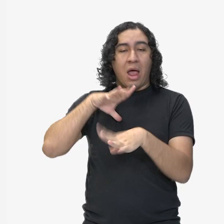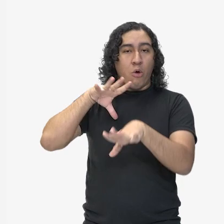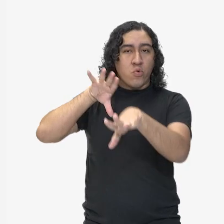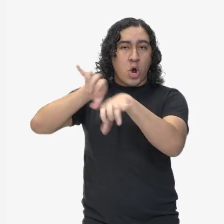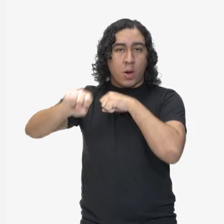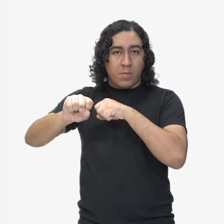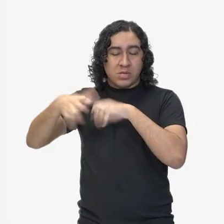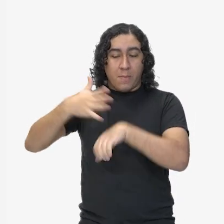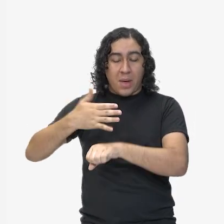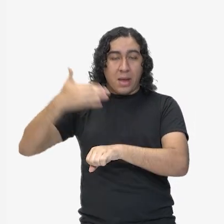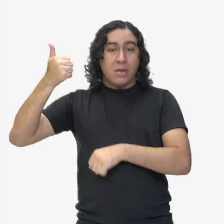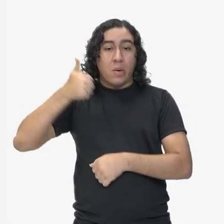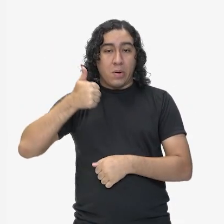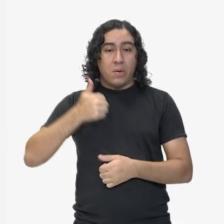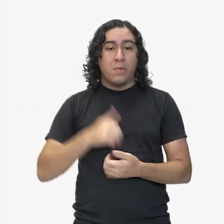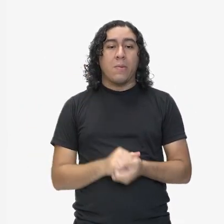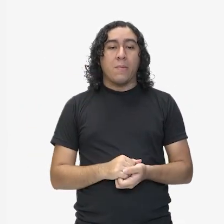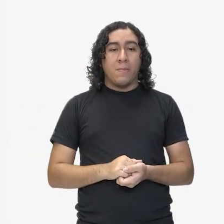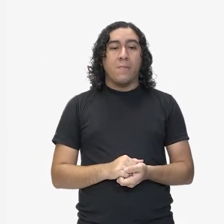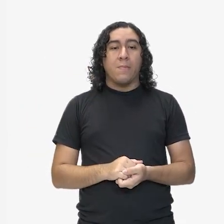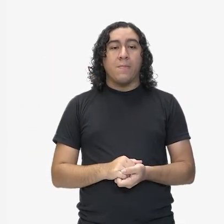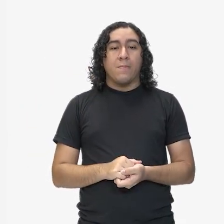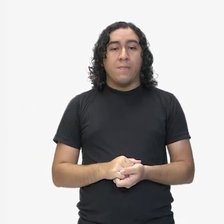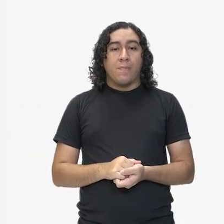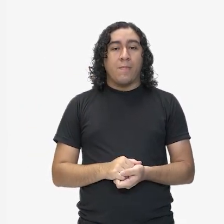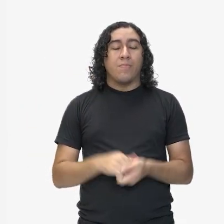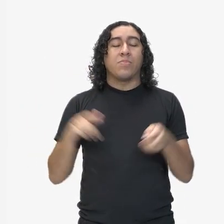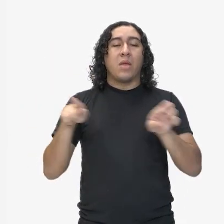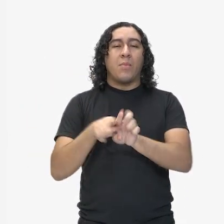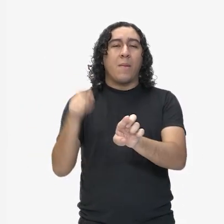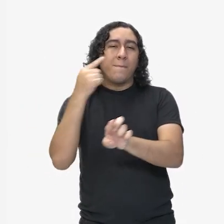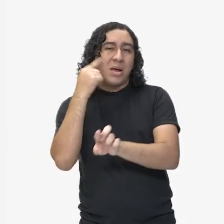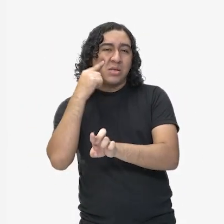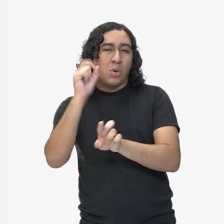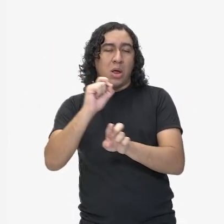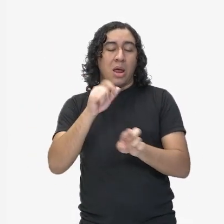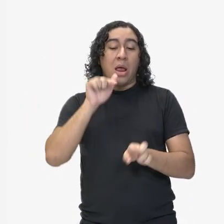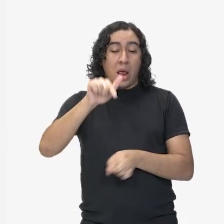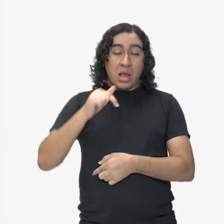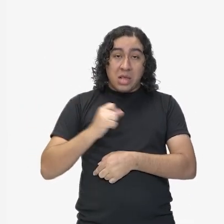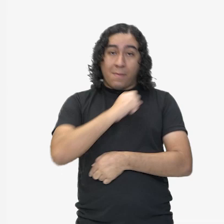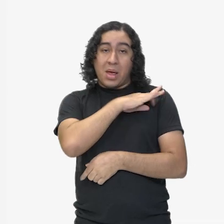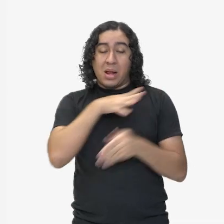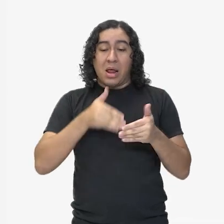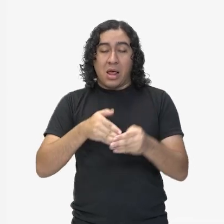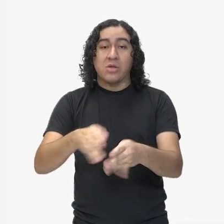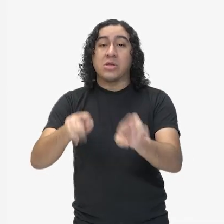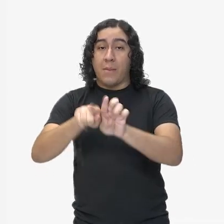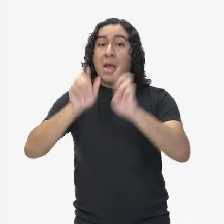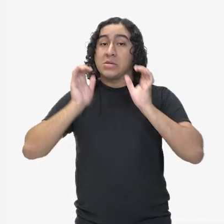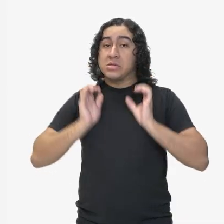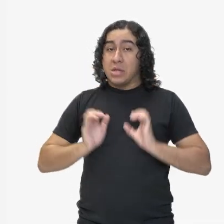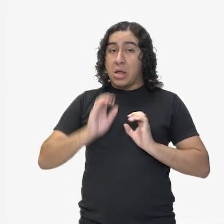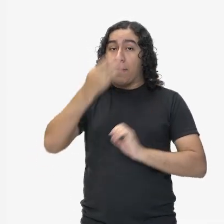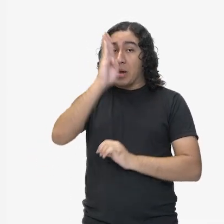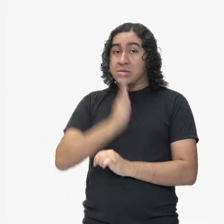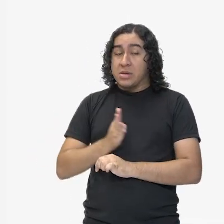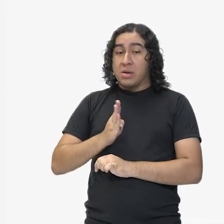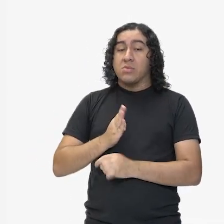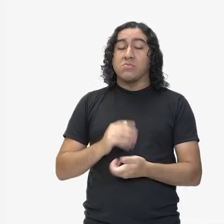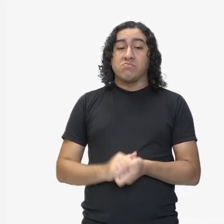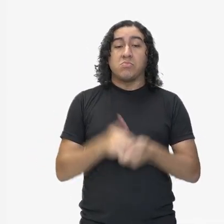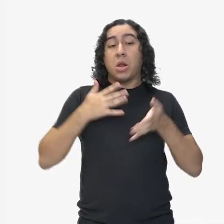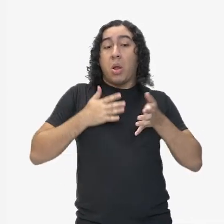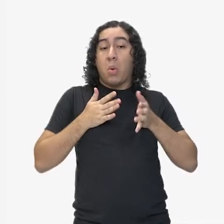educação. Também expressaram que os marinheiros eram cidadãos brasileiros e republicanos e que não